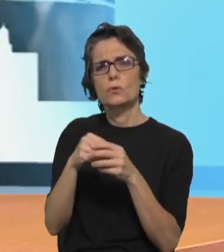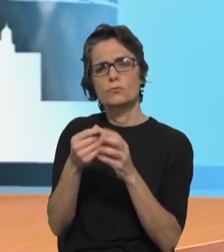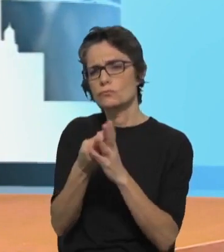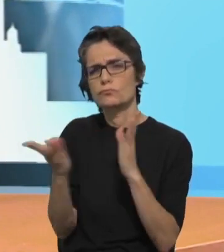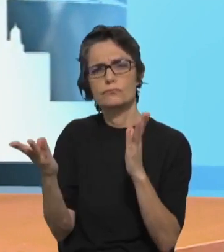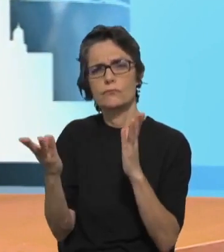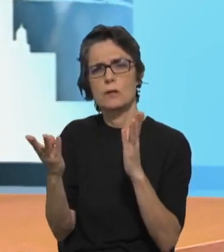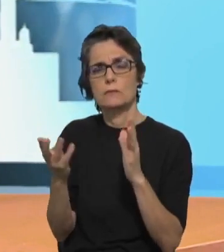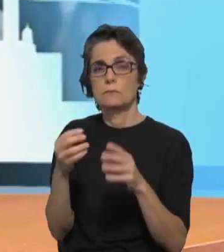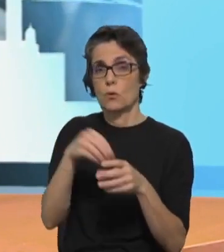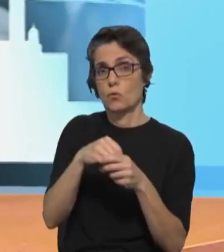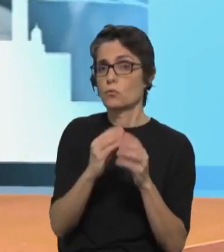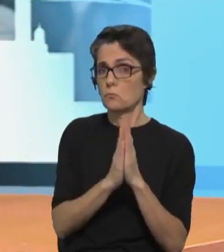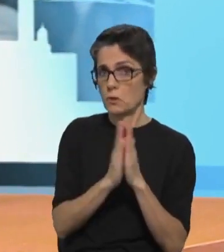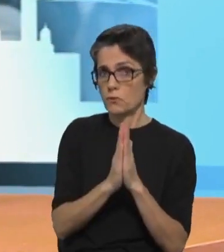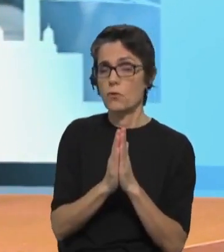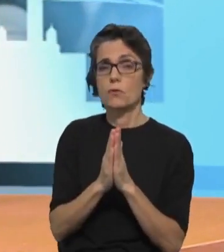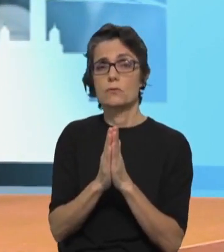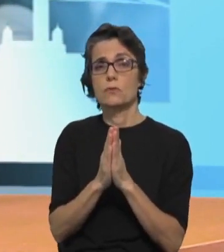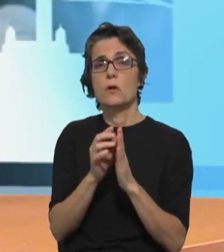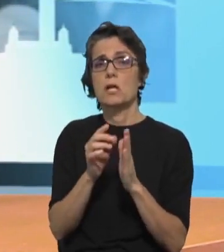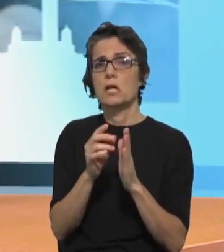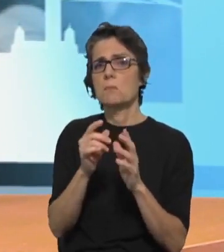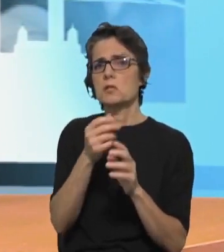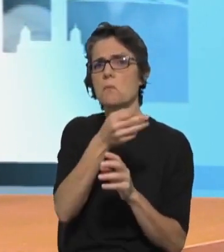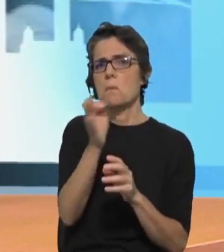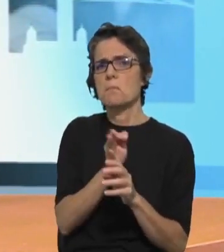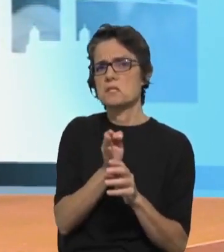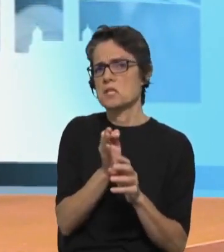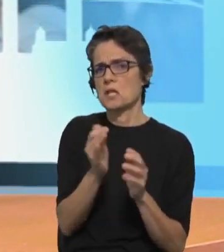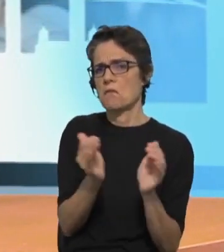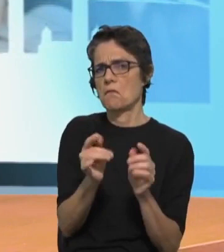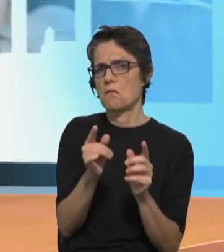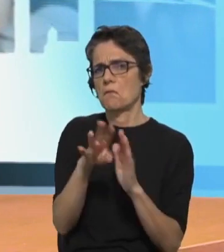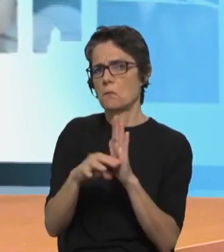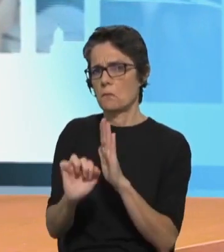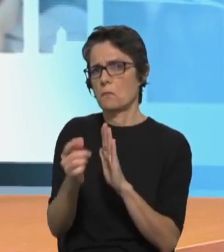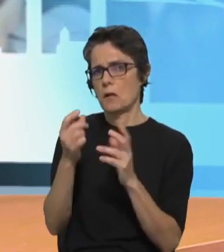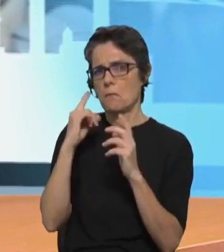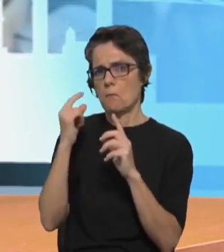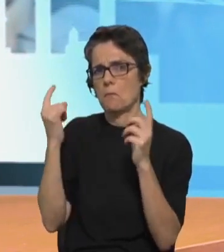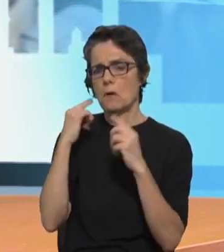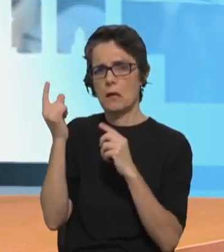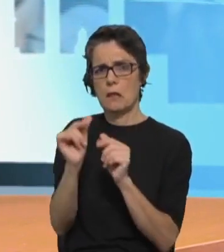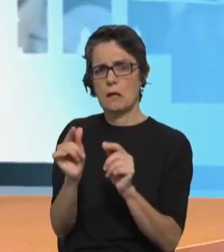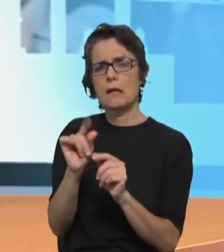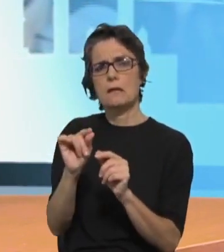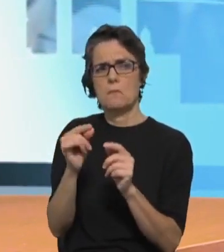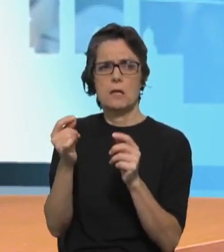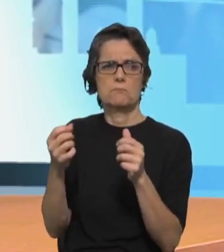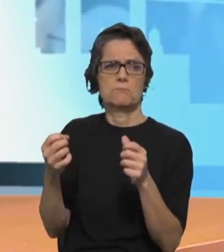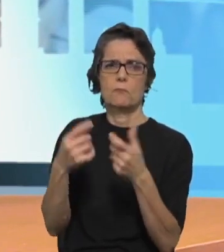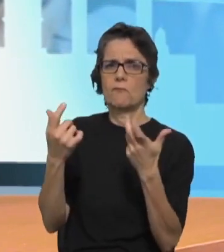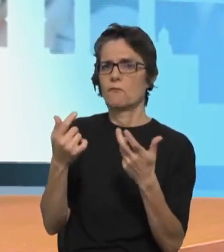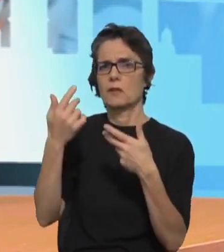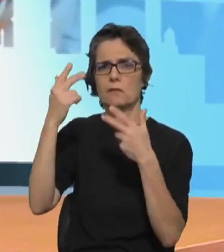obviamente tem conteúdos religiosos, mas que ocupam uma percentagem muito minoritária da programação, e depois tem conteúdos de entretenimento,